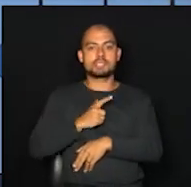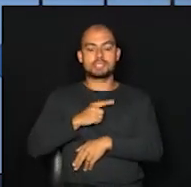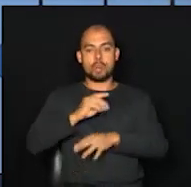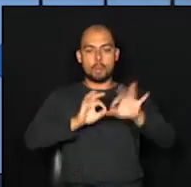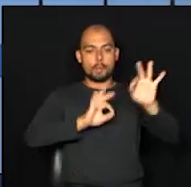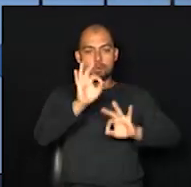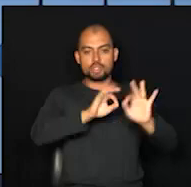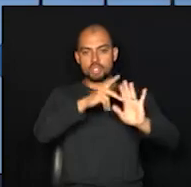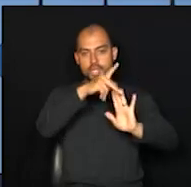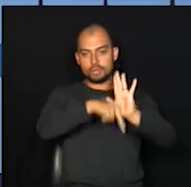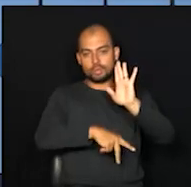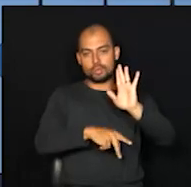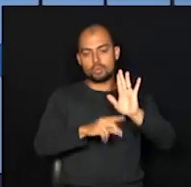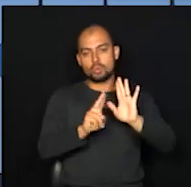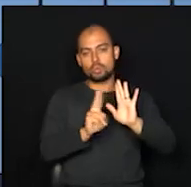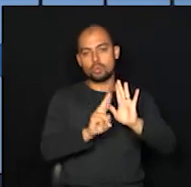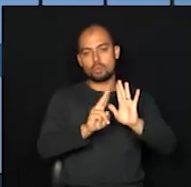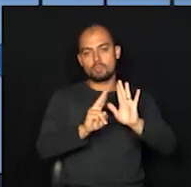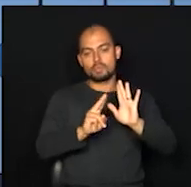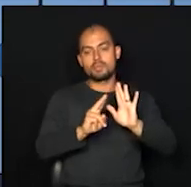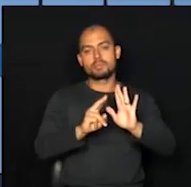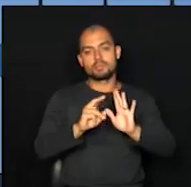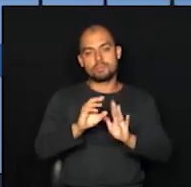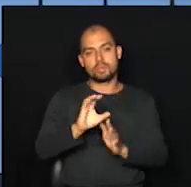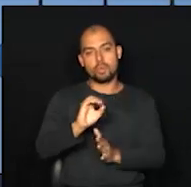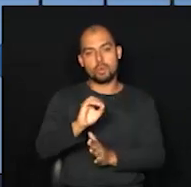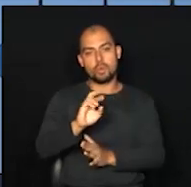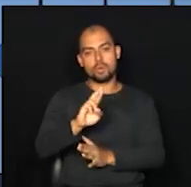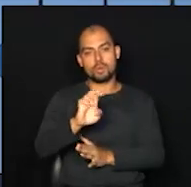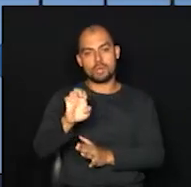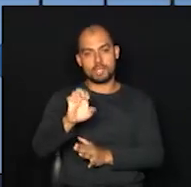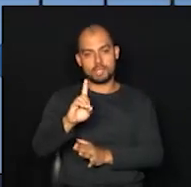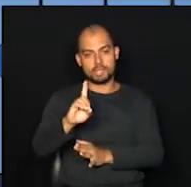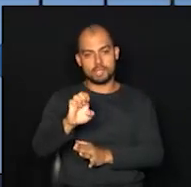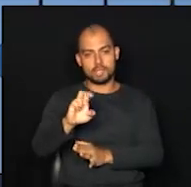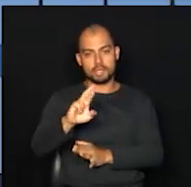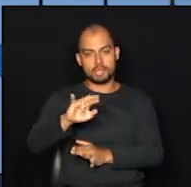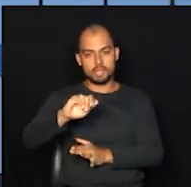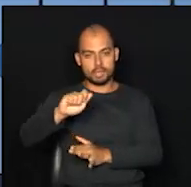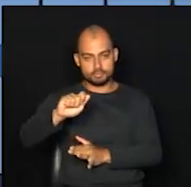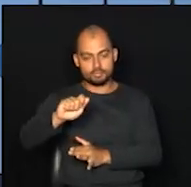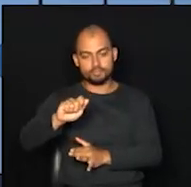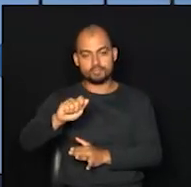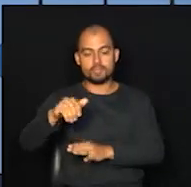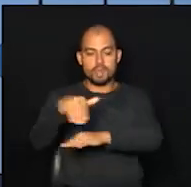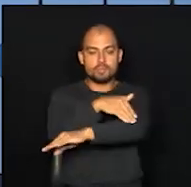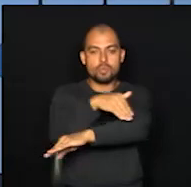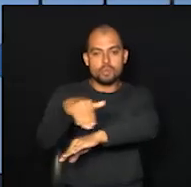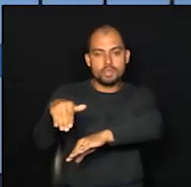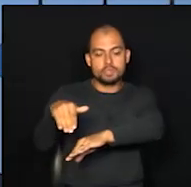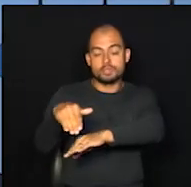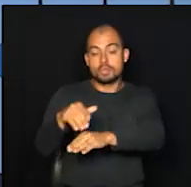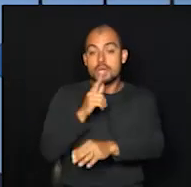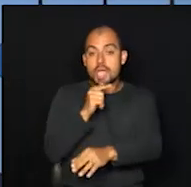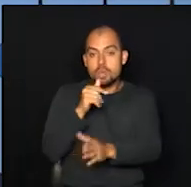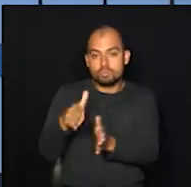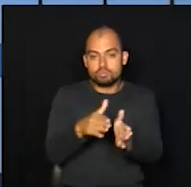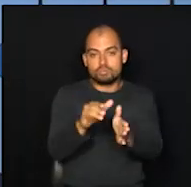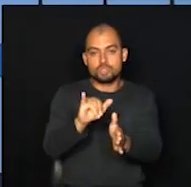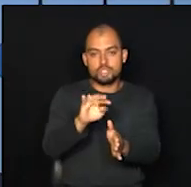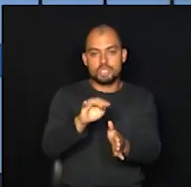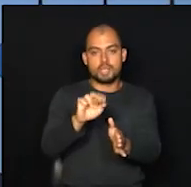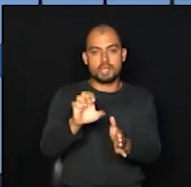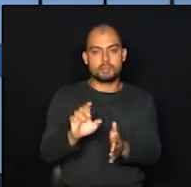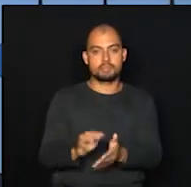chamado Corredeira com show para o Rio Tietê. E a gente vai acompanhar um pouquinho sobre o que é esse projeto.